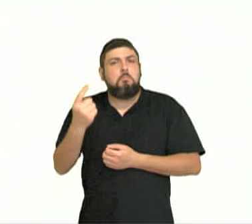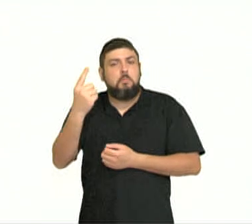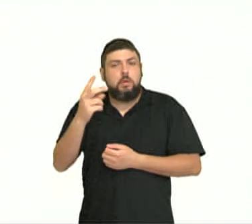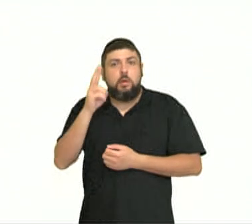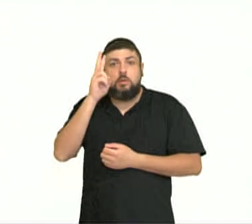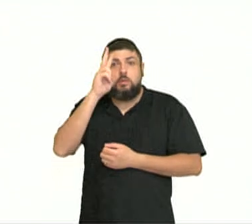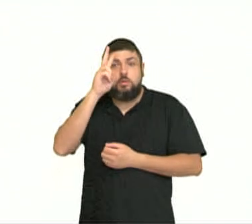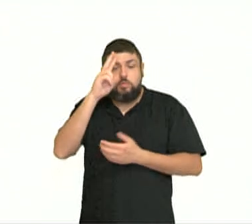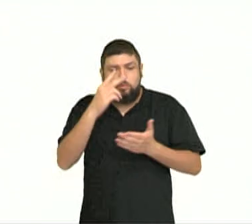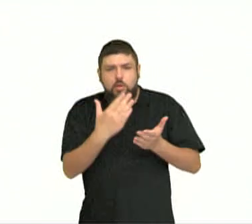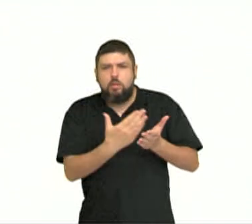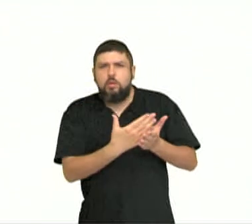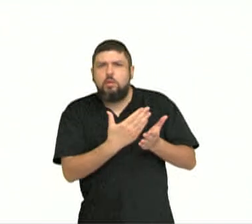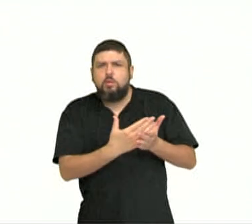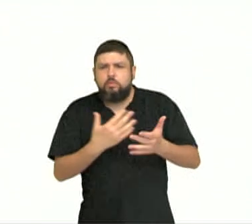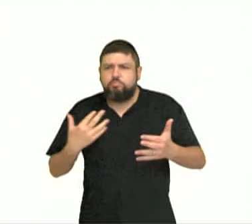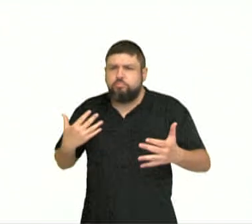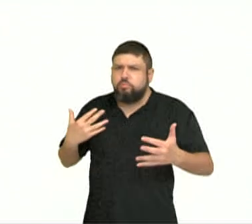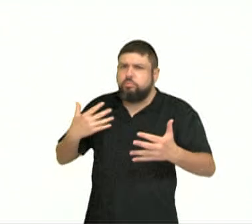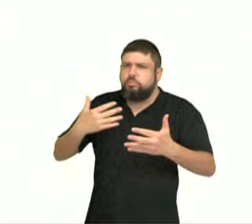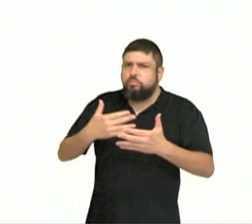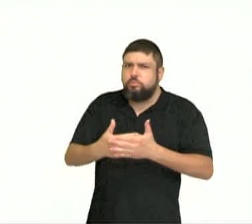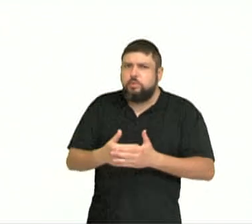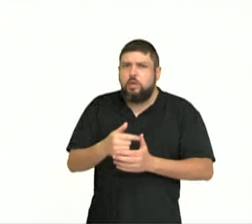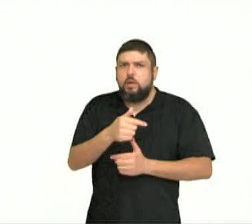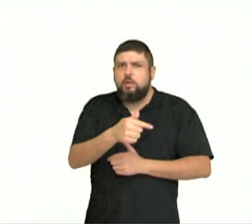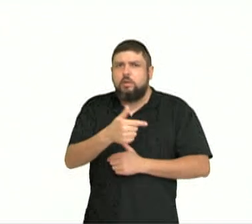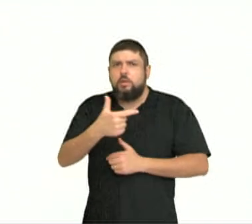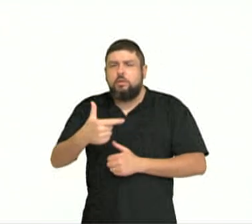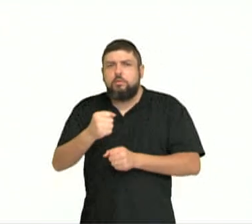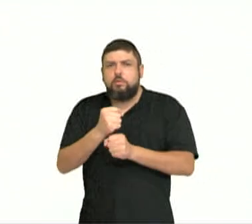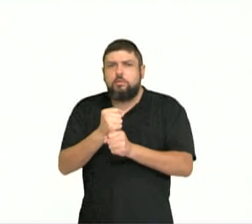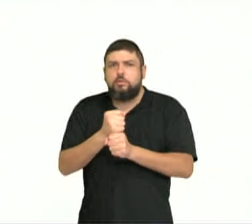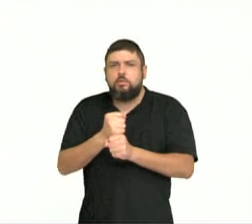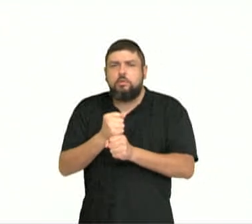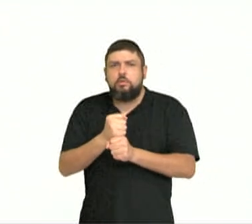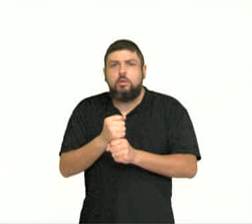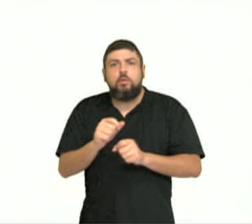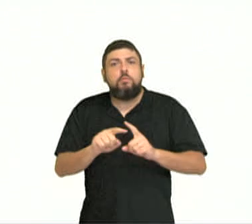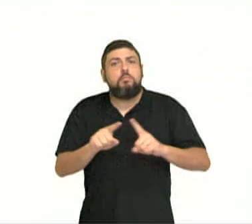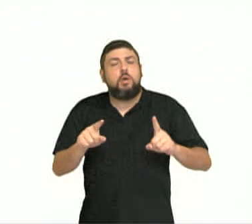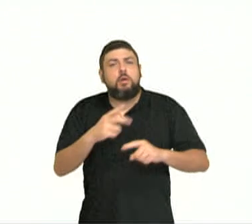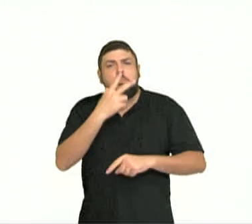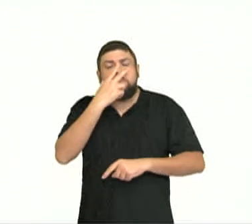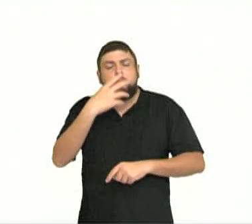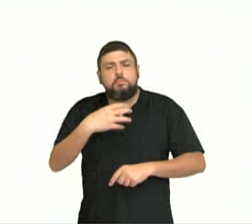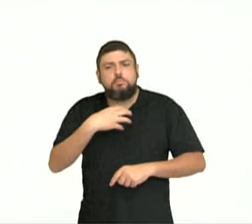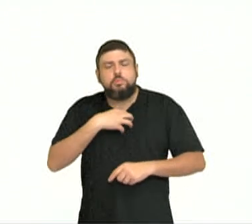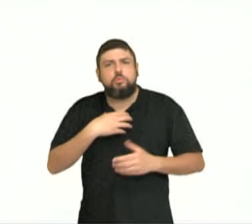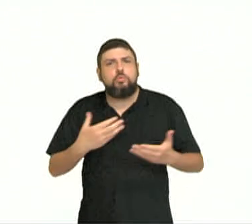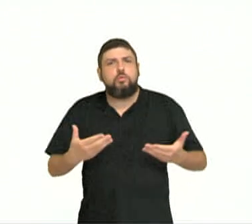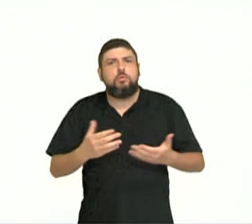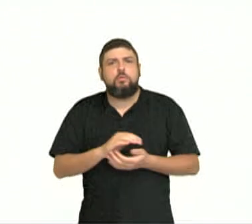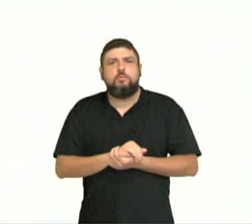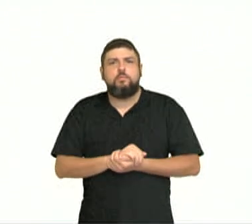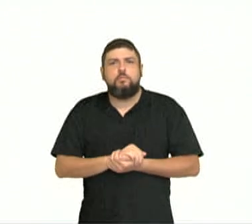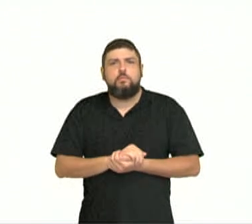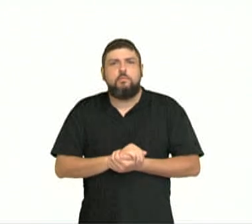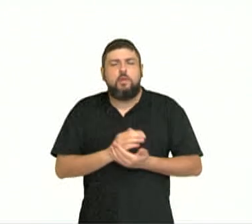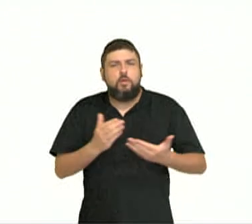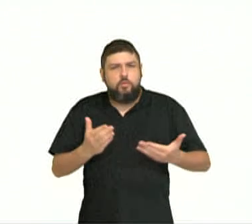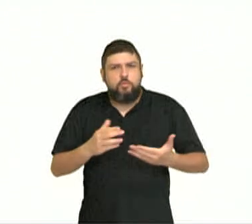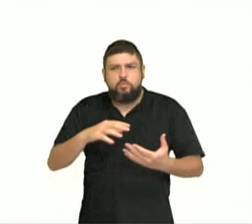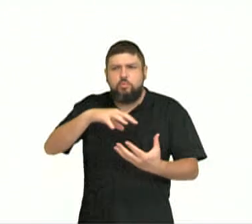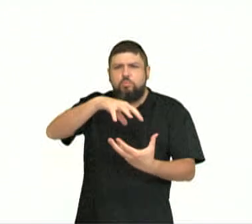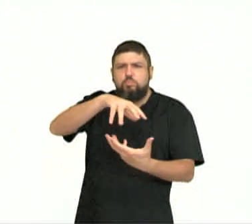tão atual. Como a felicidade não material é algo estranho, como o mundo está repleto de individualismo,